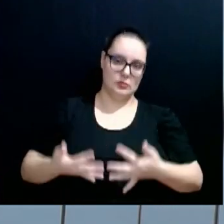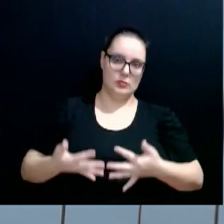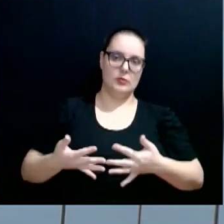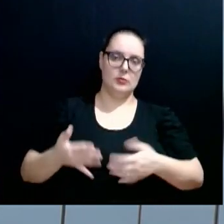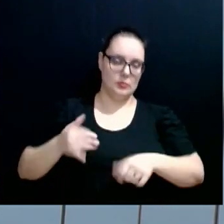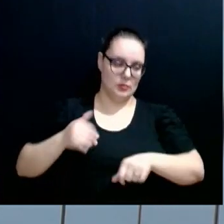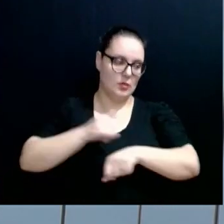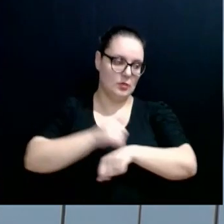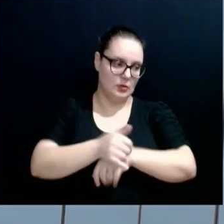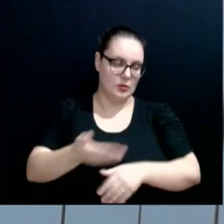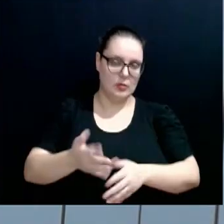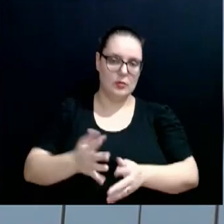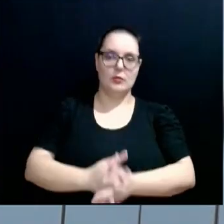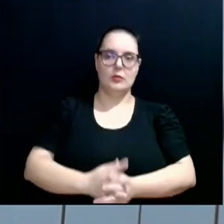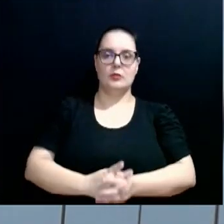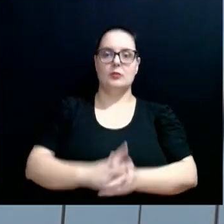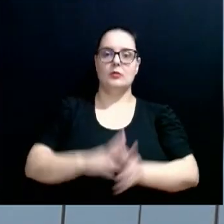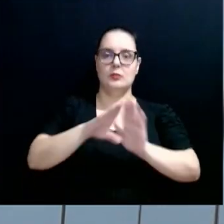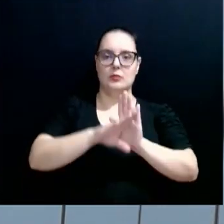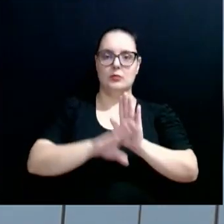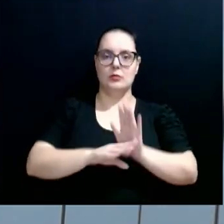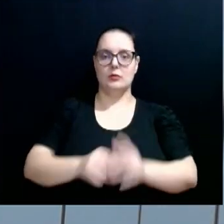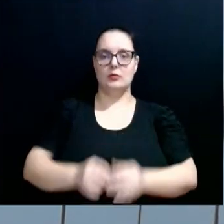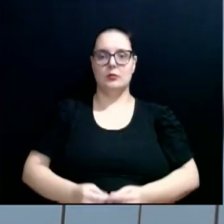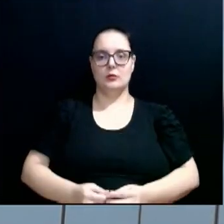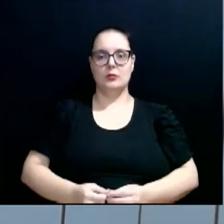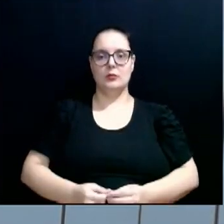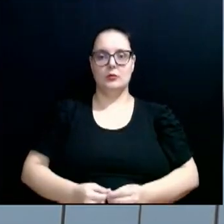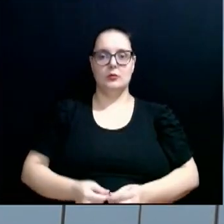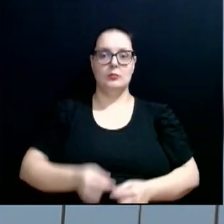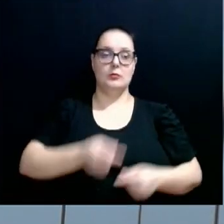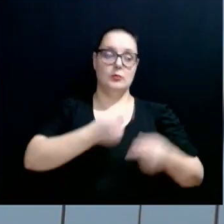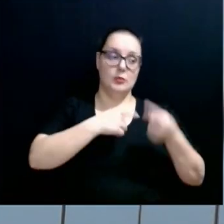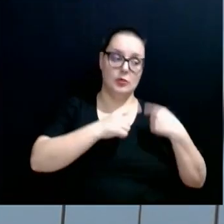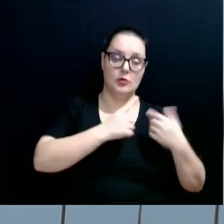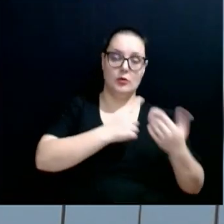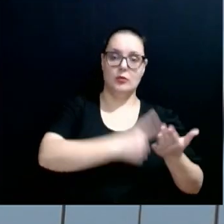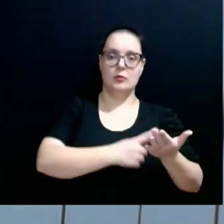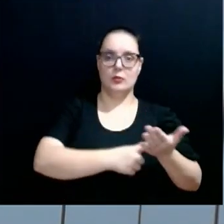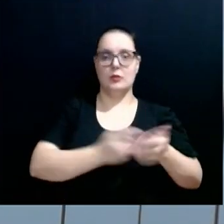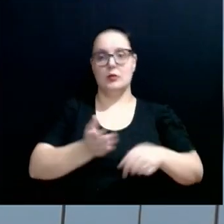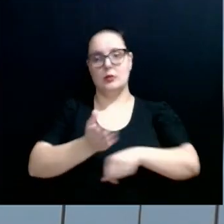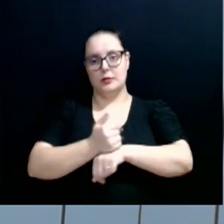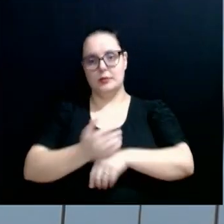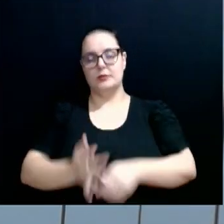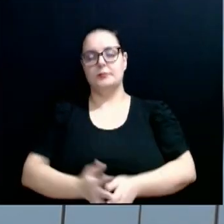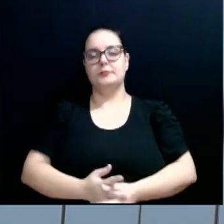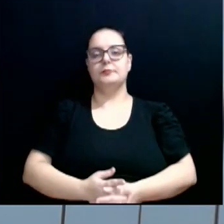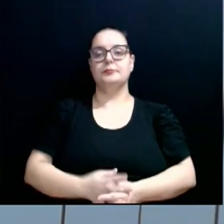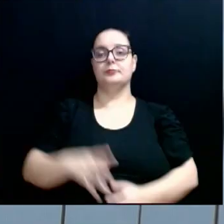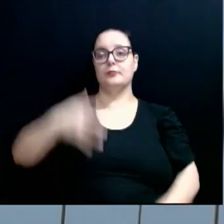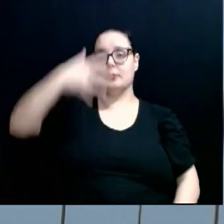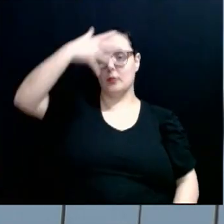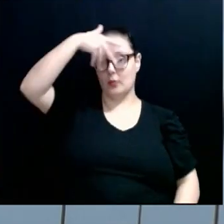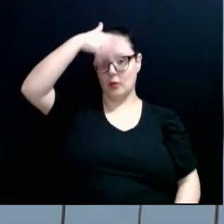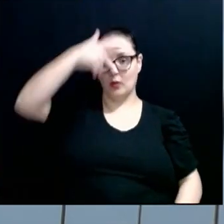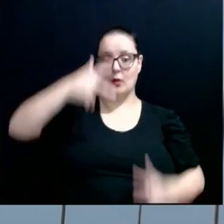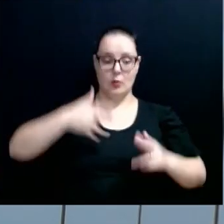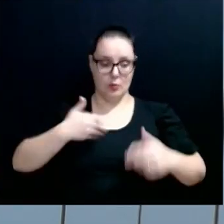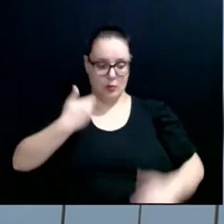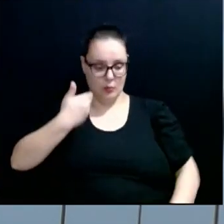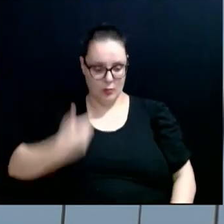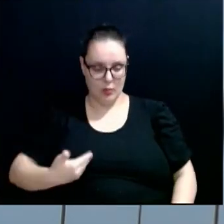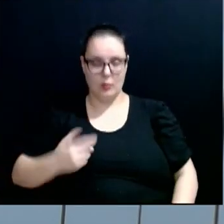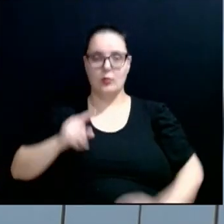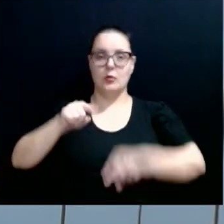no programa por outros compromissos. O Rodrigo da Farmadic, bem como eu e muitos outros